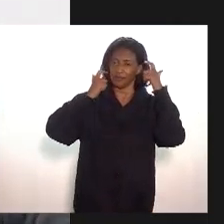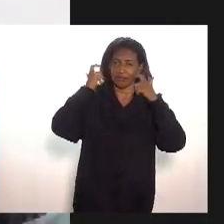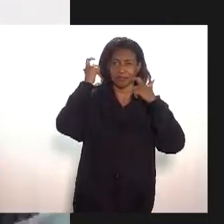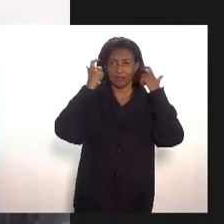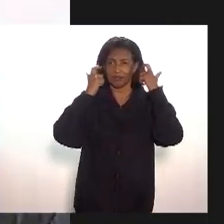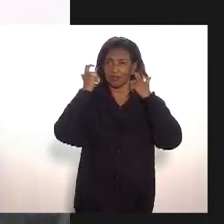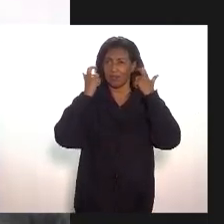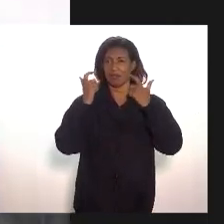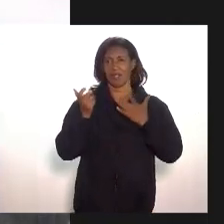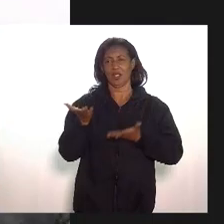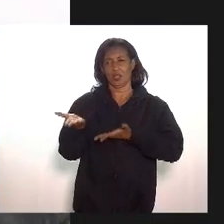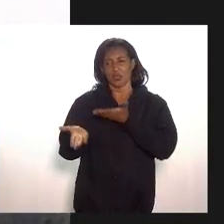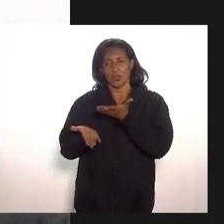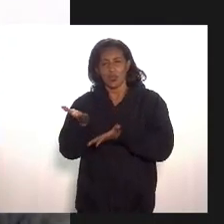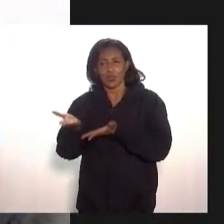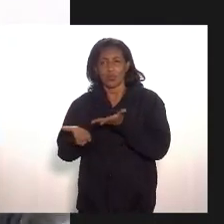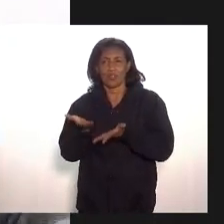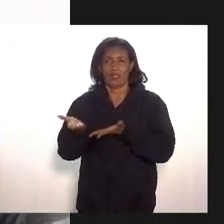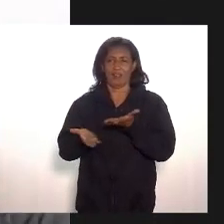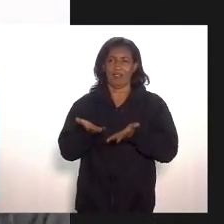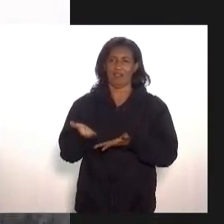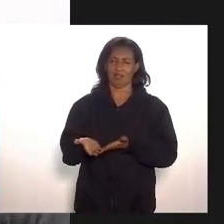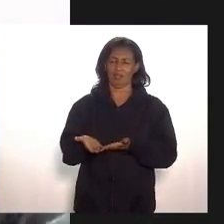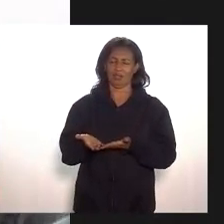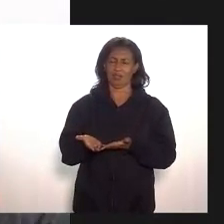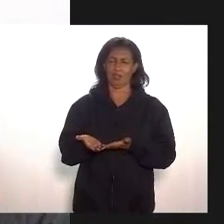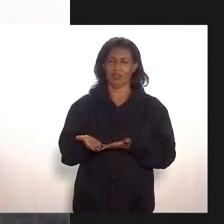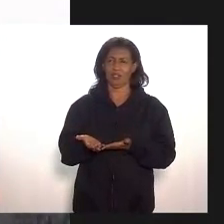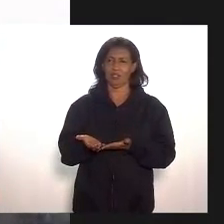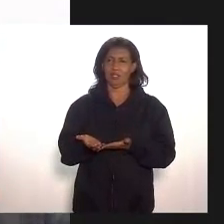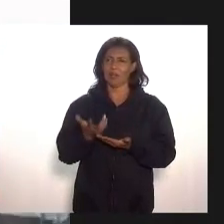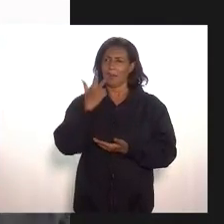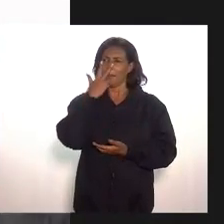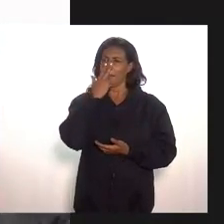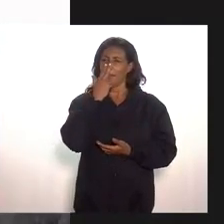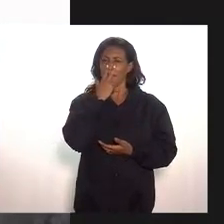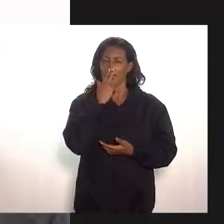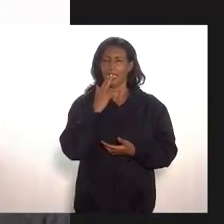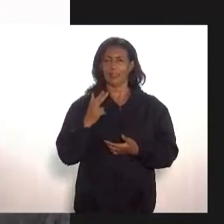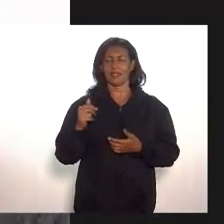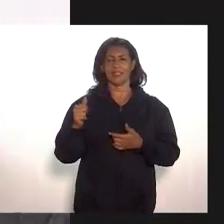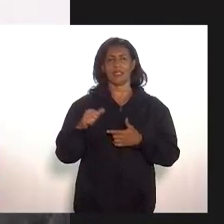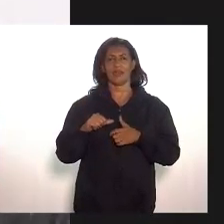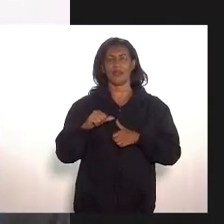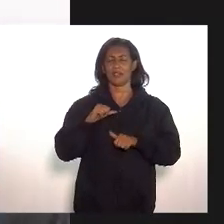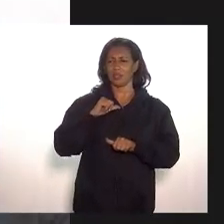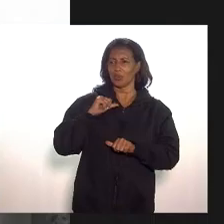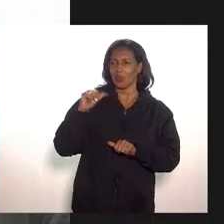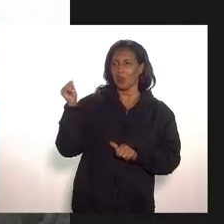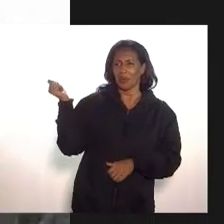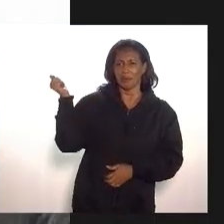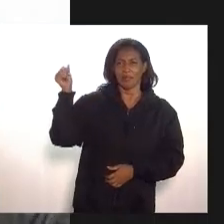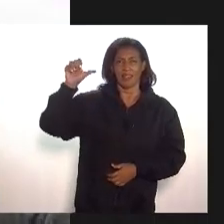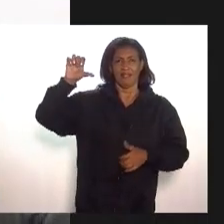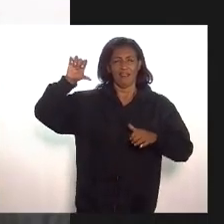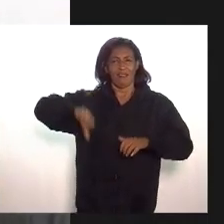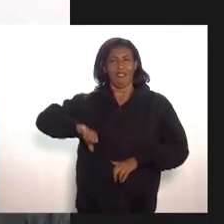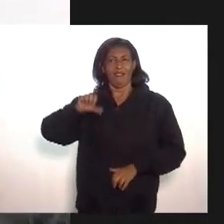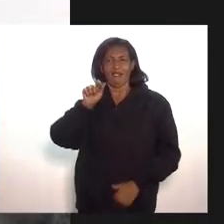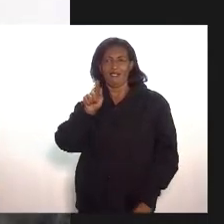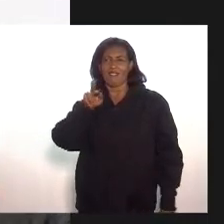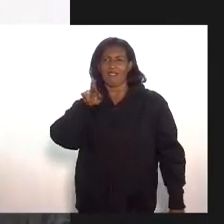de cuidados muito maiores, ele vem sendo cada vez mais agravado, com danos irreversíveis, graças